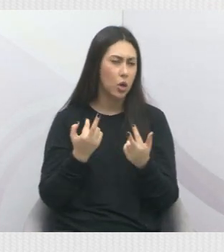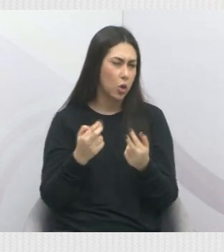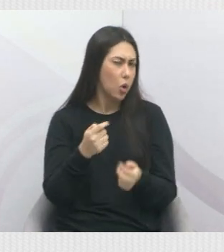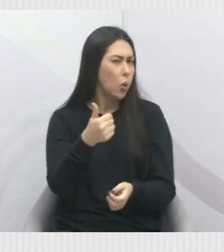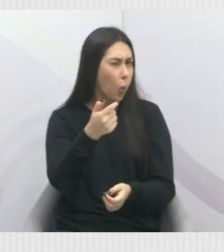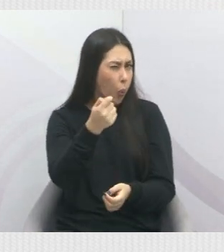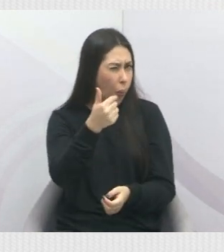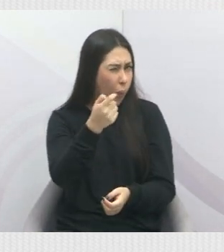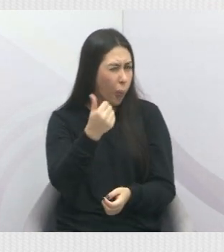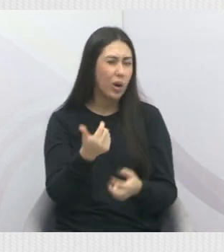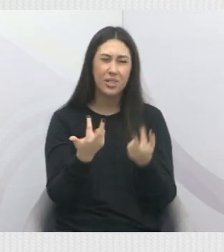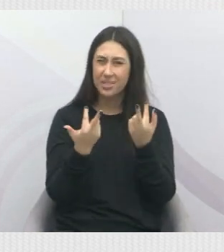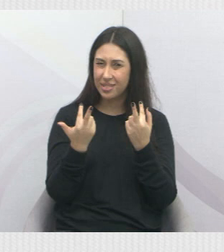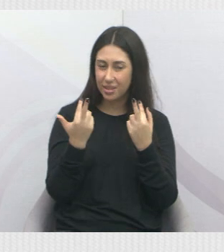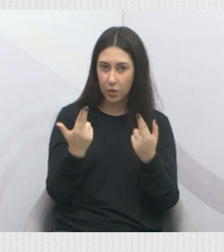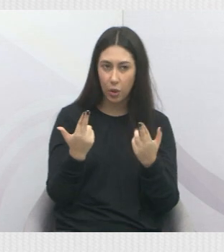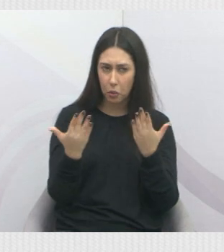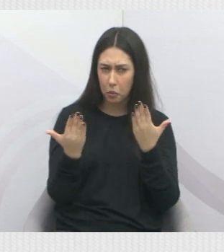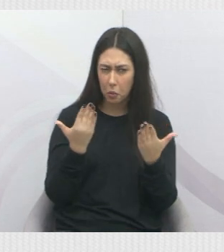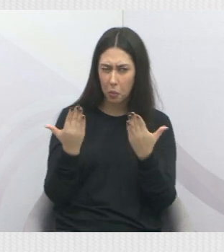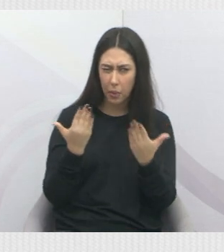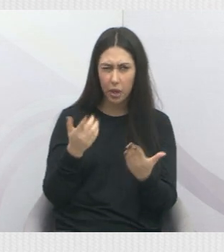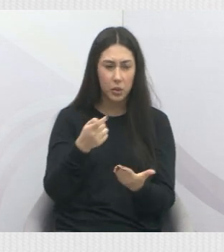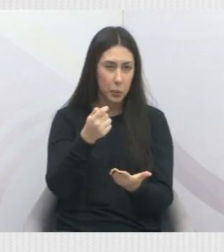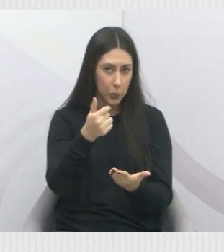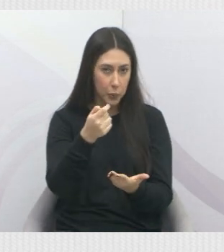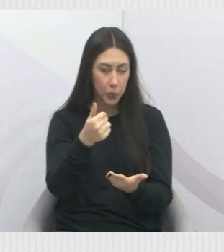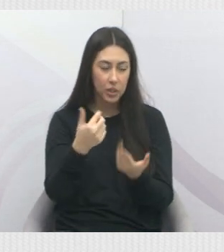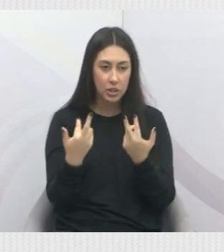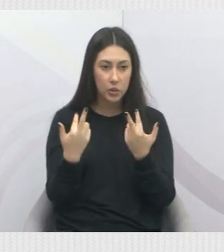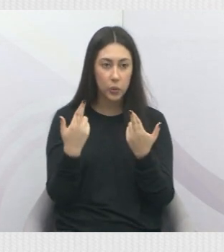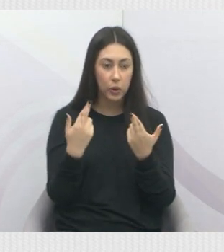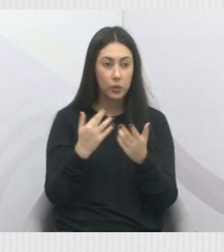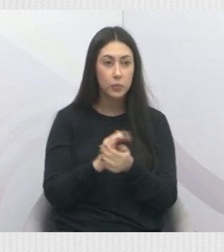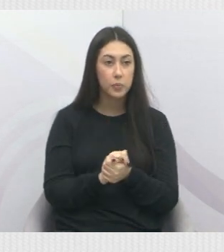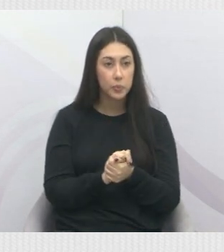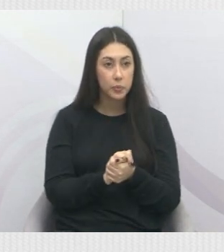em relação ao primeiro quadrimestre de 2021.